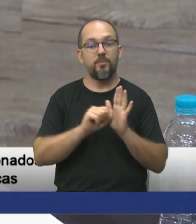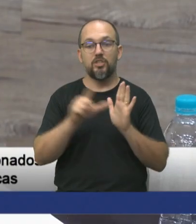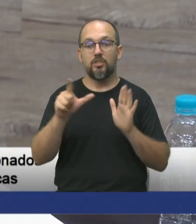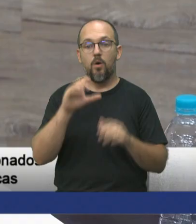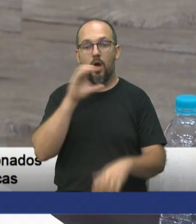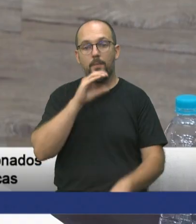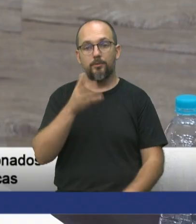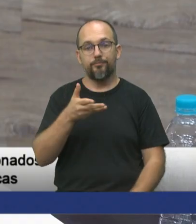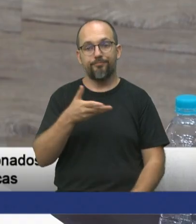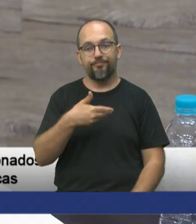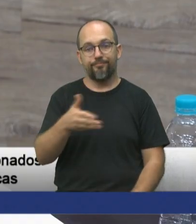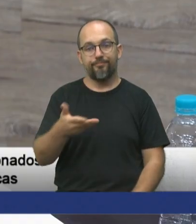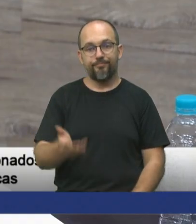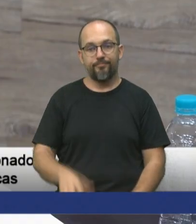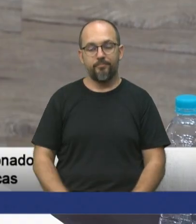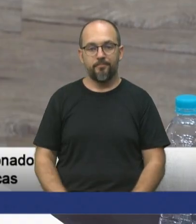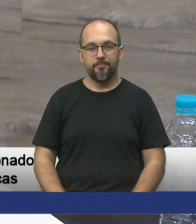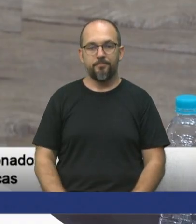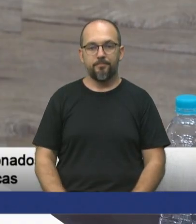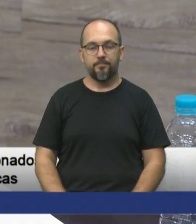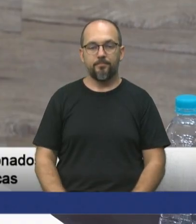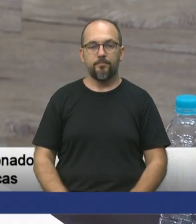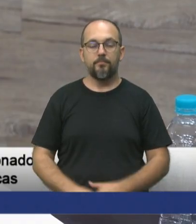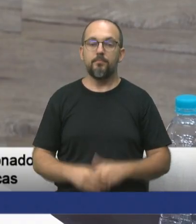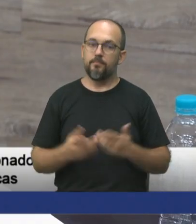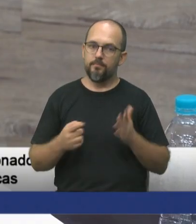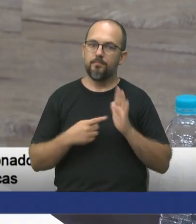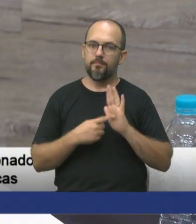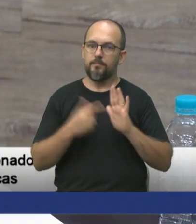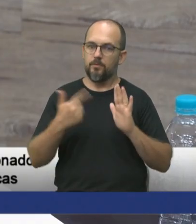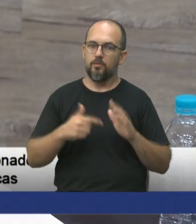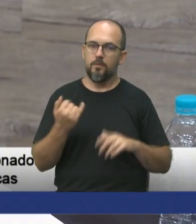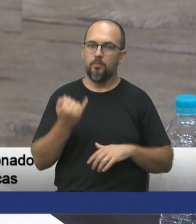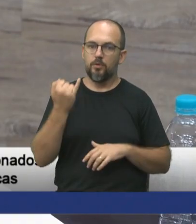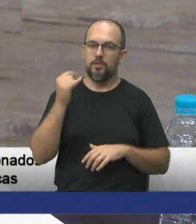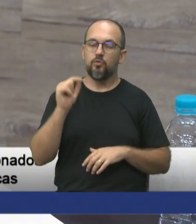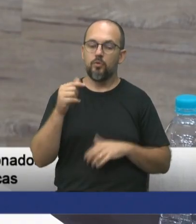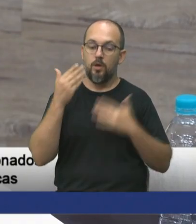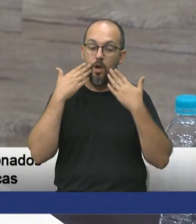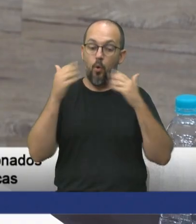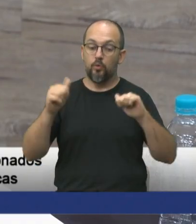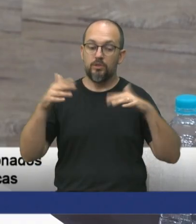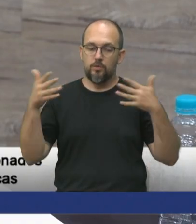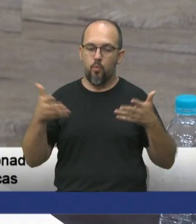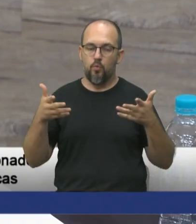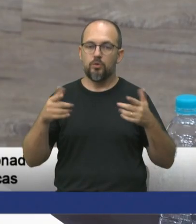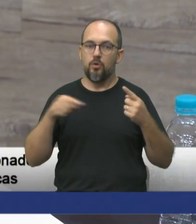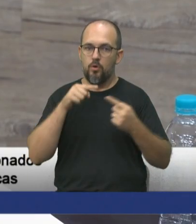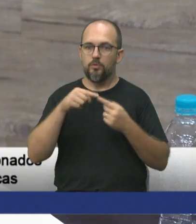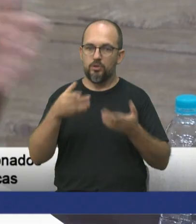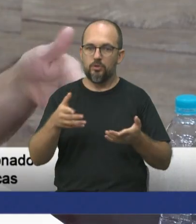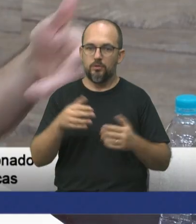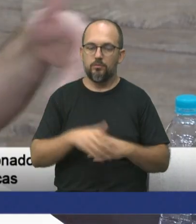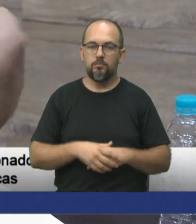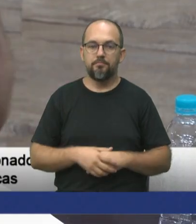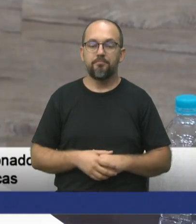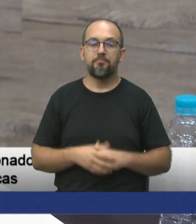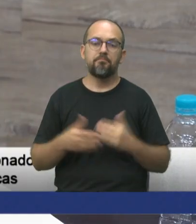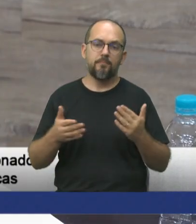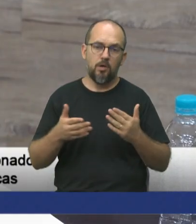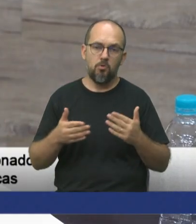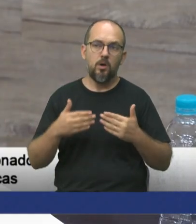possível. Então, destaco a importância desta audiência nesse sentido, que fica agora